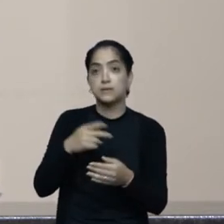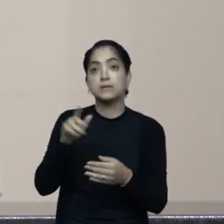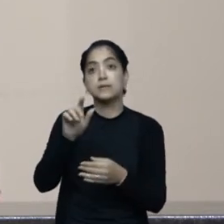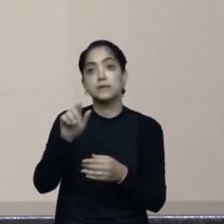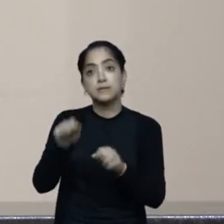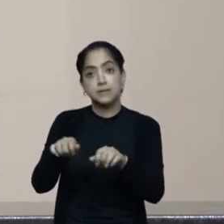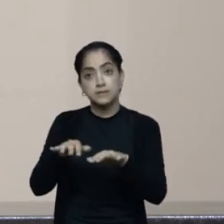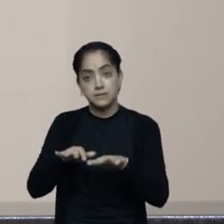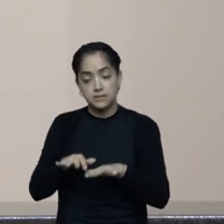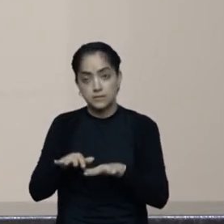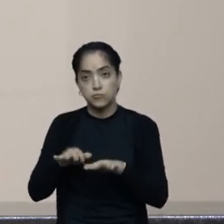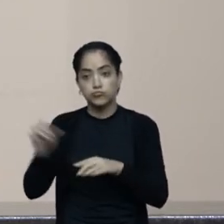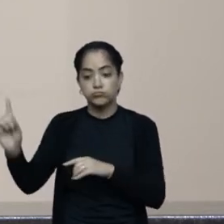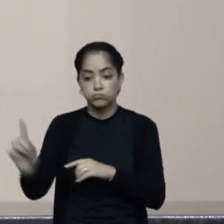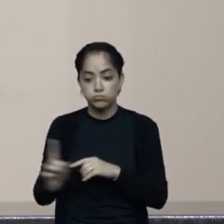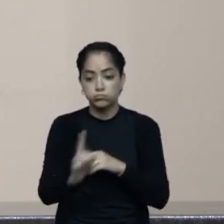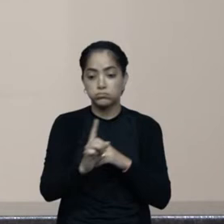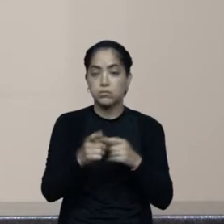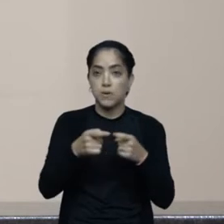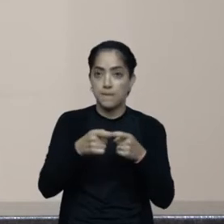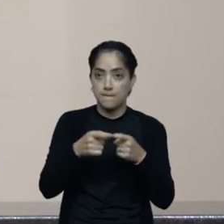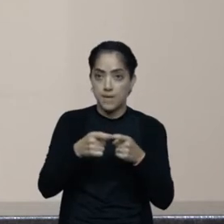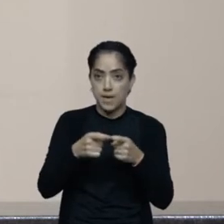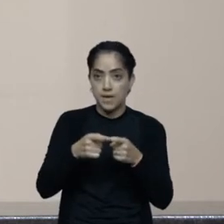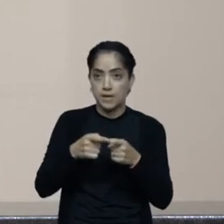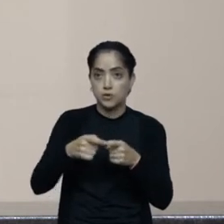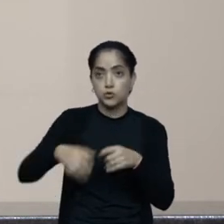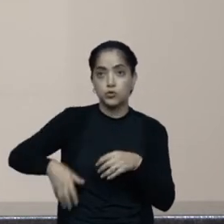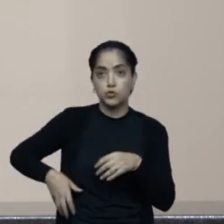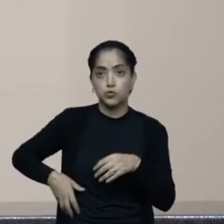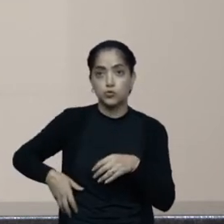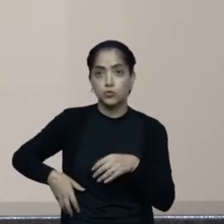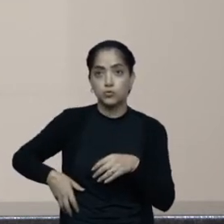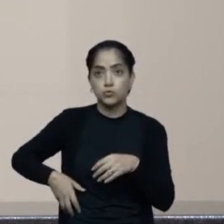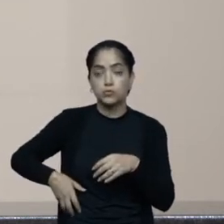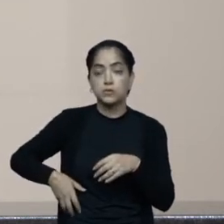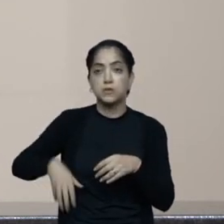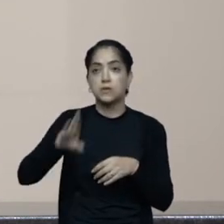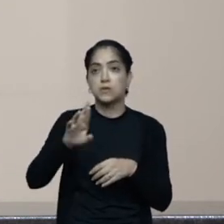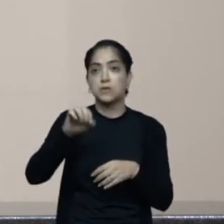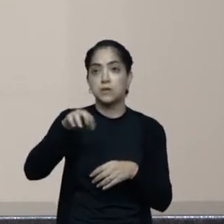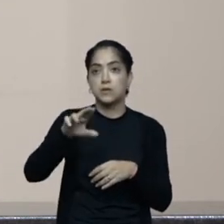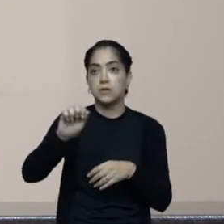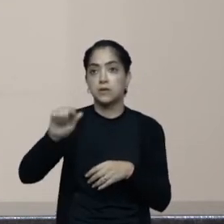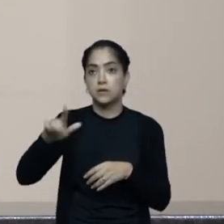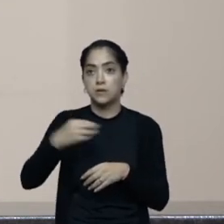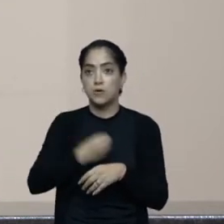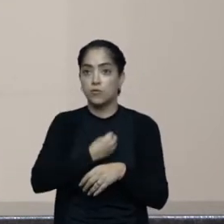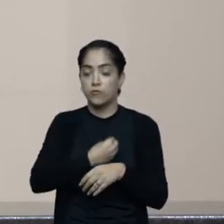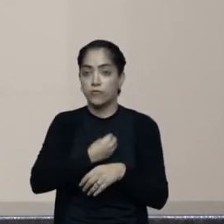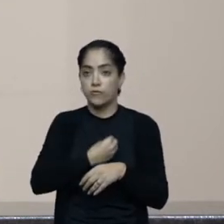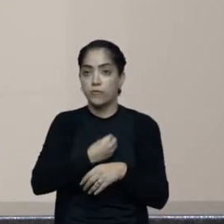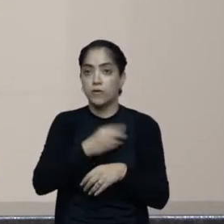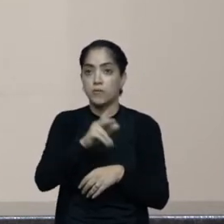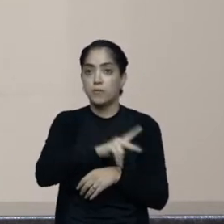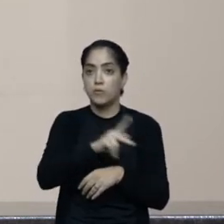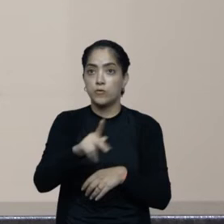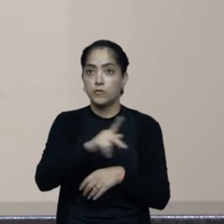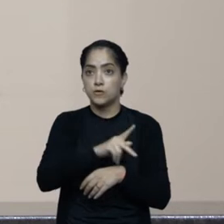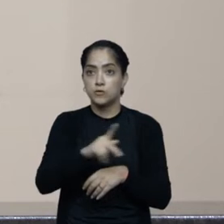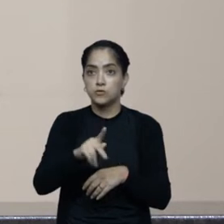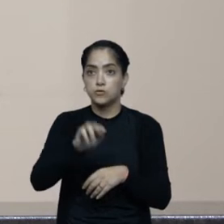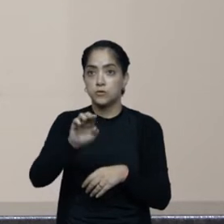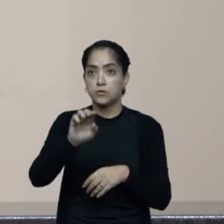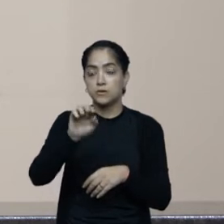que o senhor médico nefrologista, diretor técnico da Renal Vida e professor da FURB de Blumenau, meu